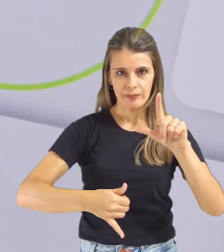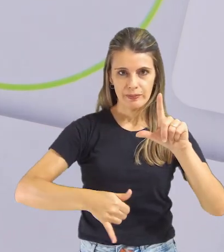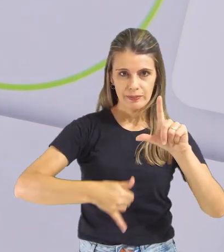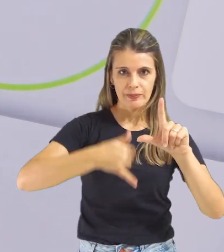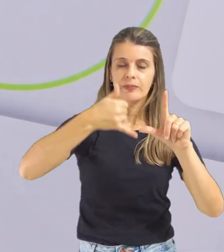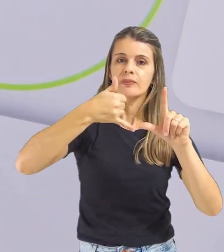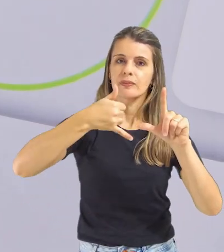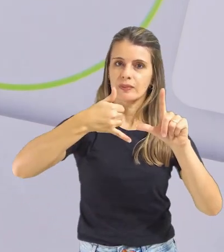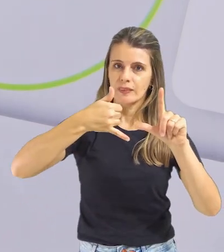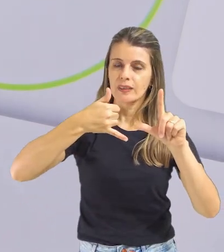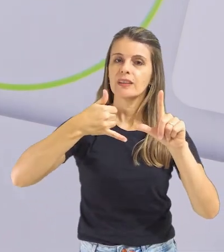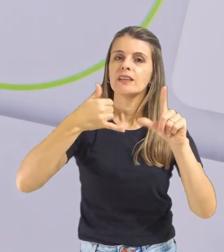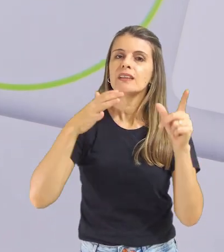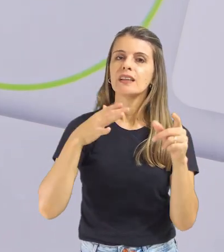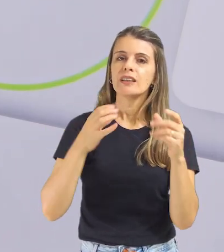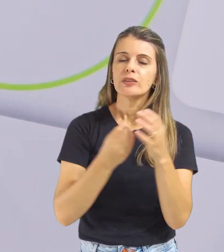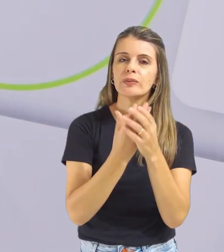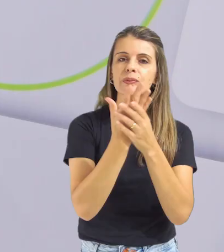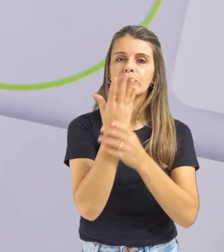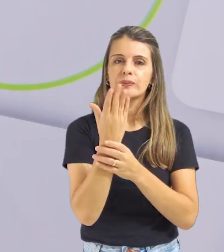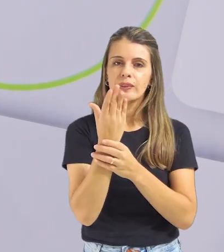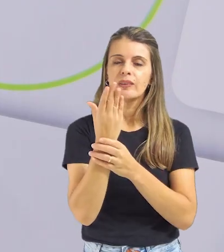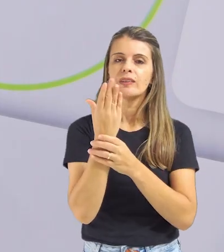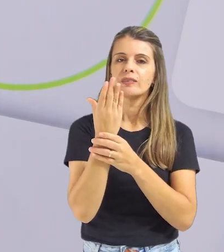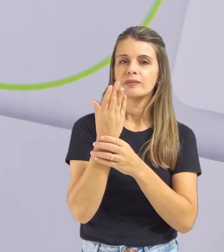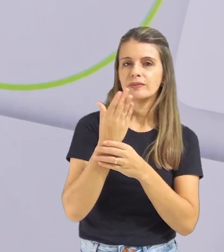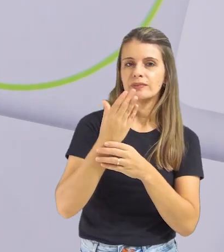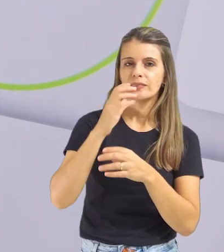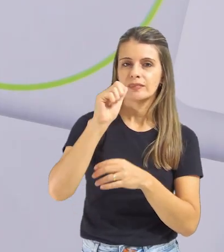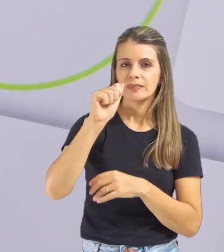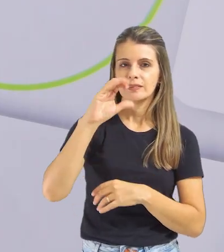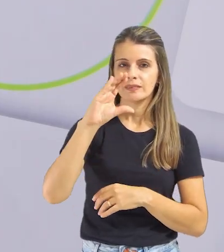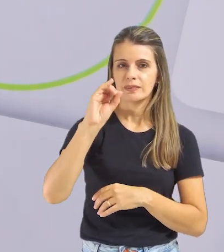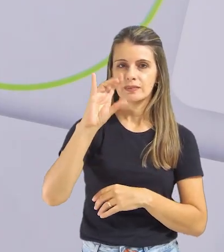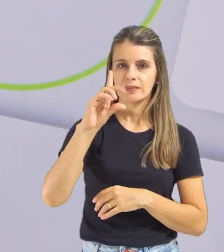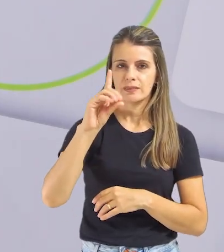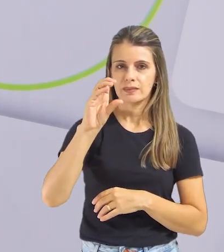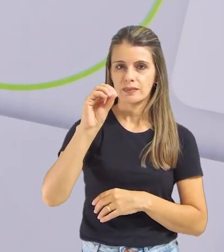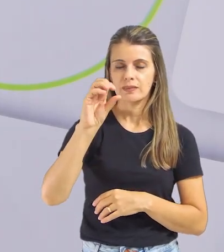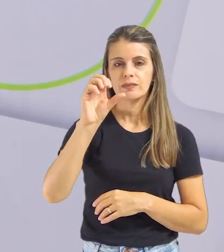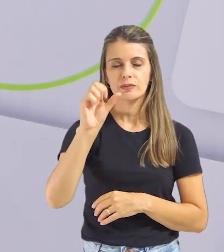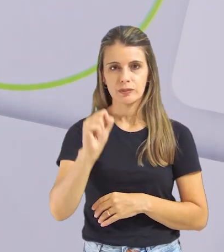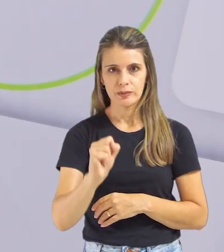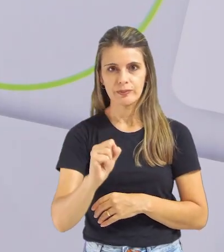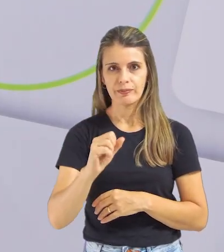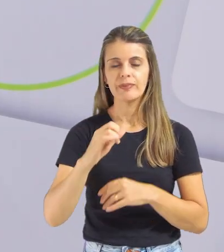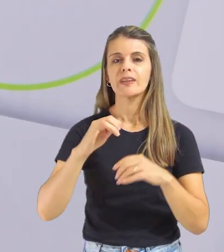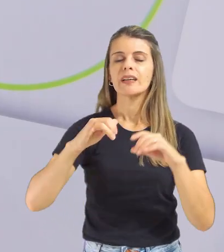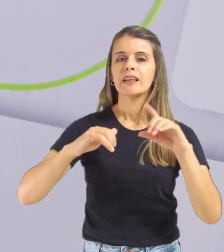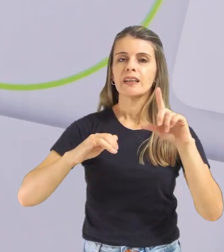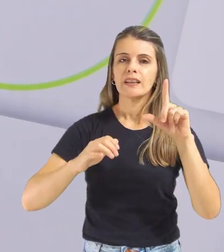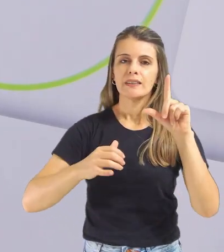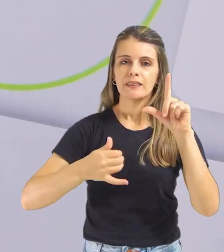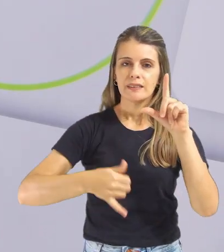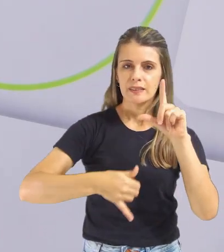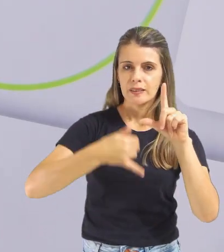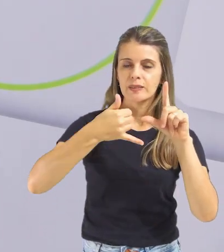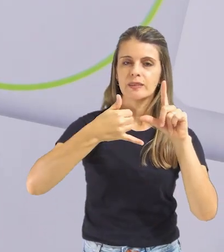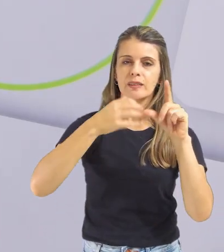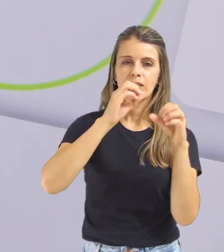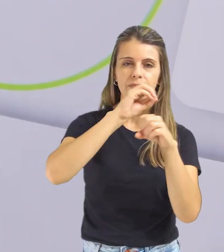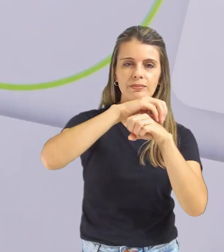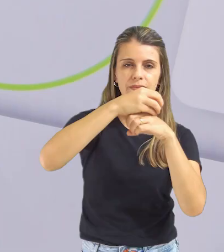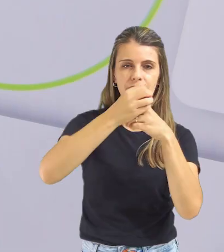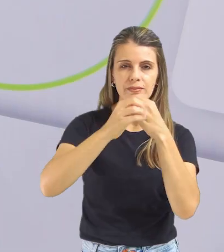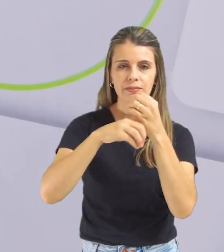lipídios é um polímero formado por monômeros chamados ácidos graxos. Esses lipídios, eles podem